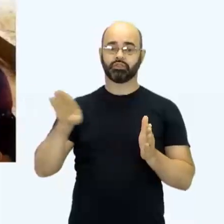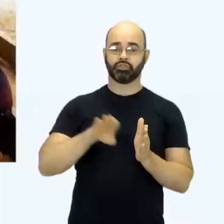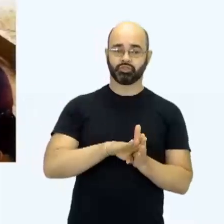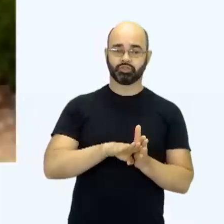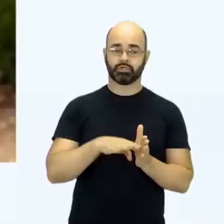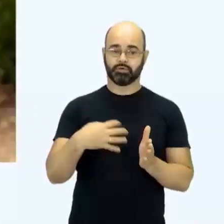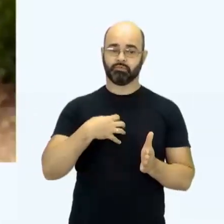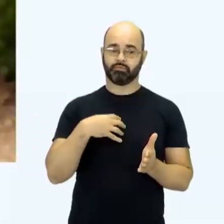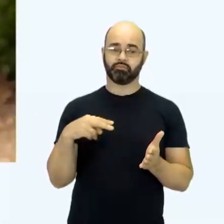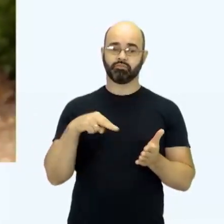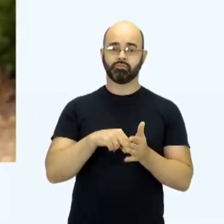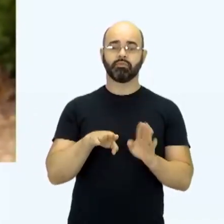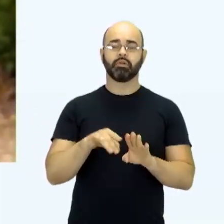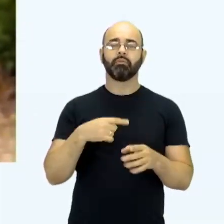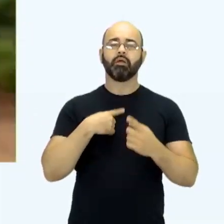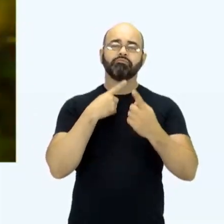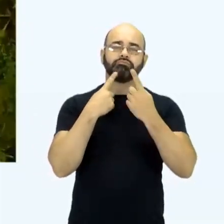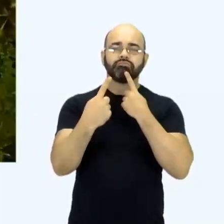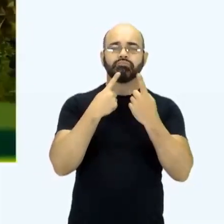no próprio linguajar.